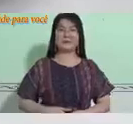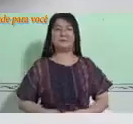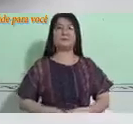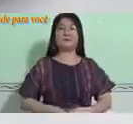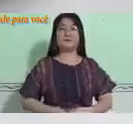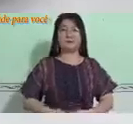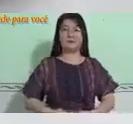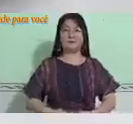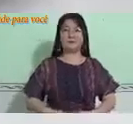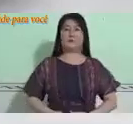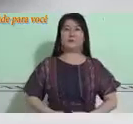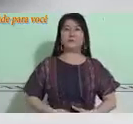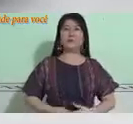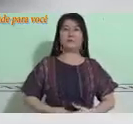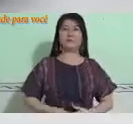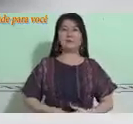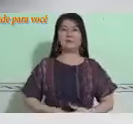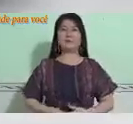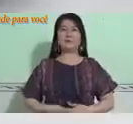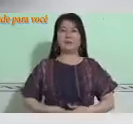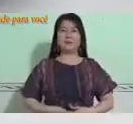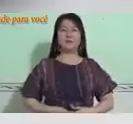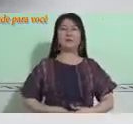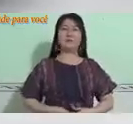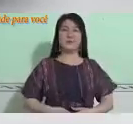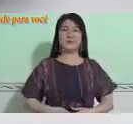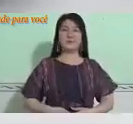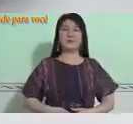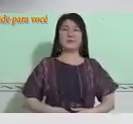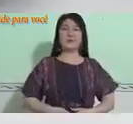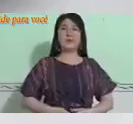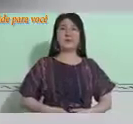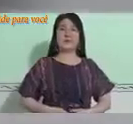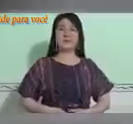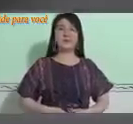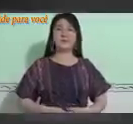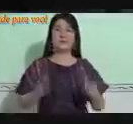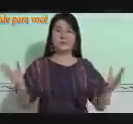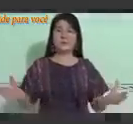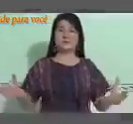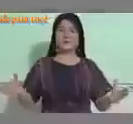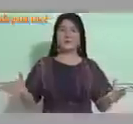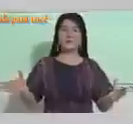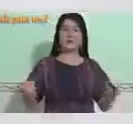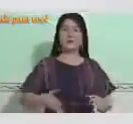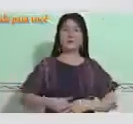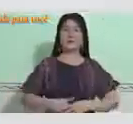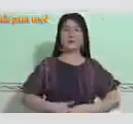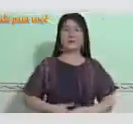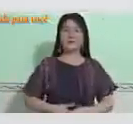Alguns dos sintomas que podem ocorrer são liberação de líquido pelo mamilo, sensibilidade ao toque,